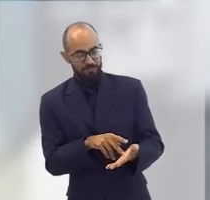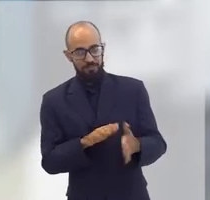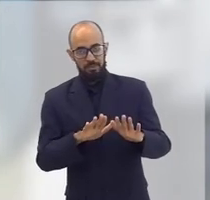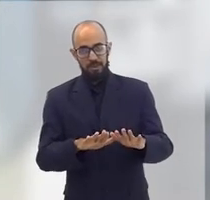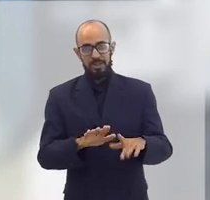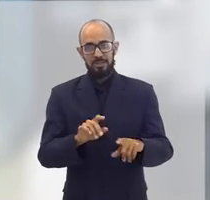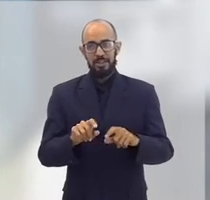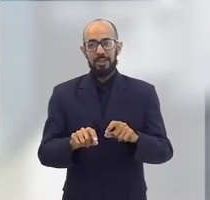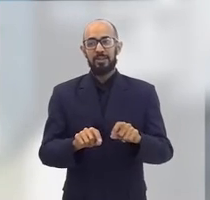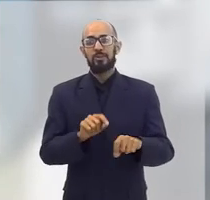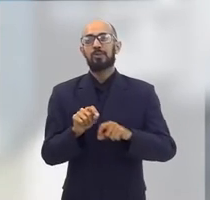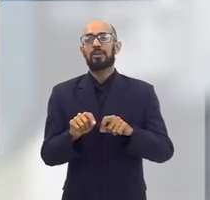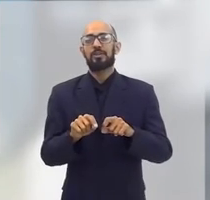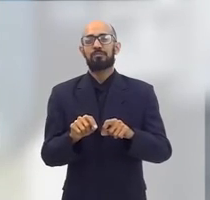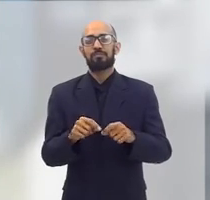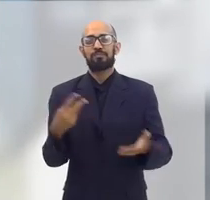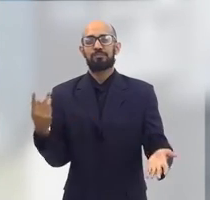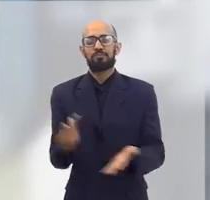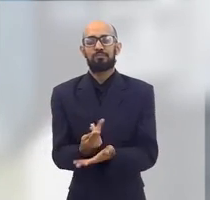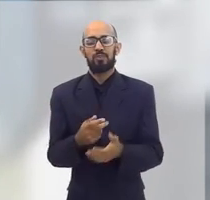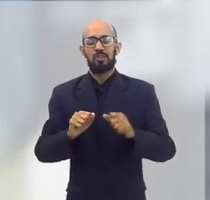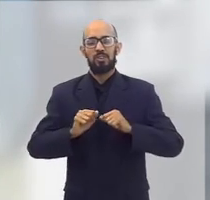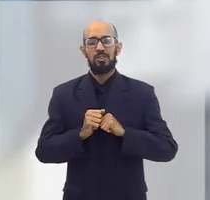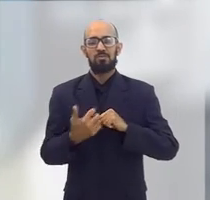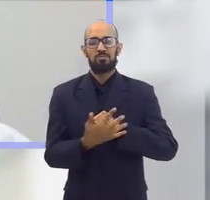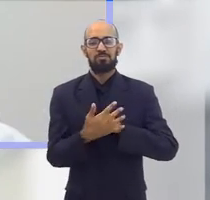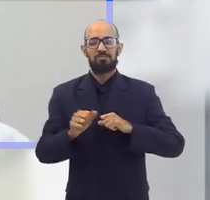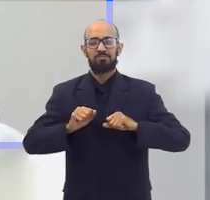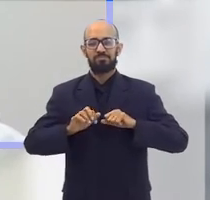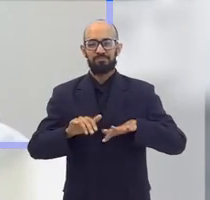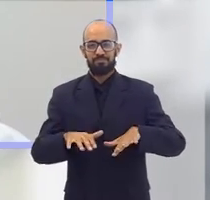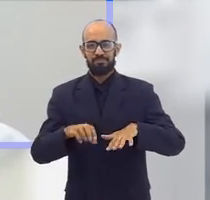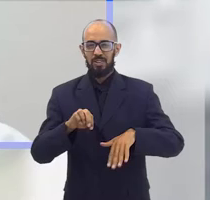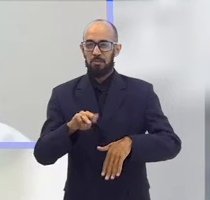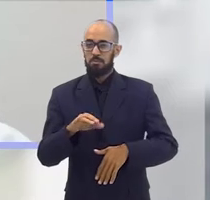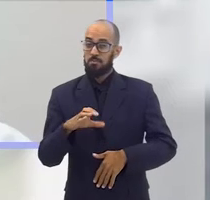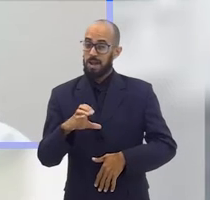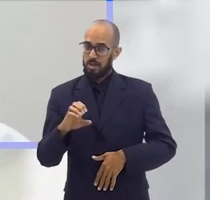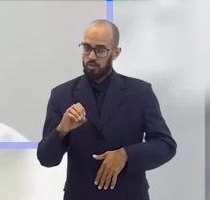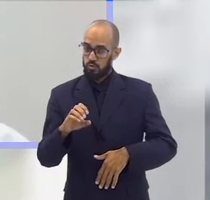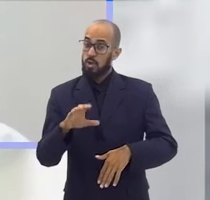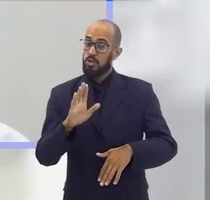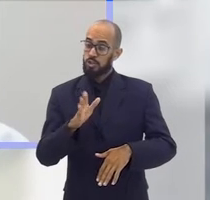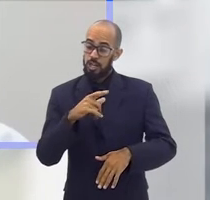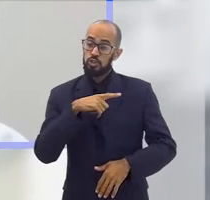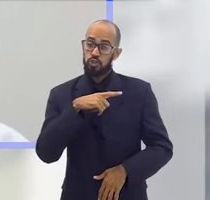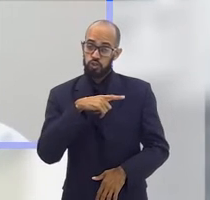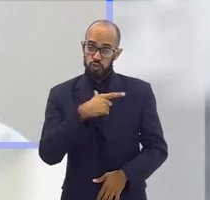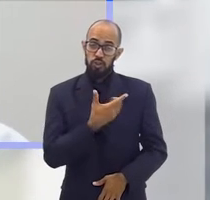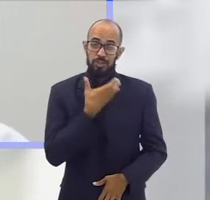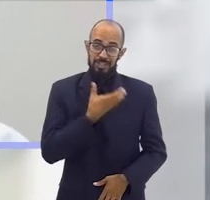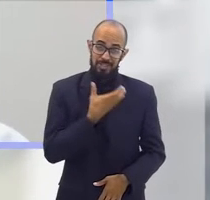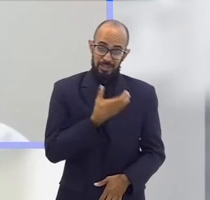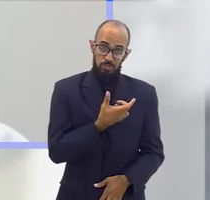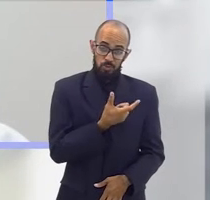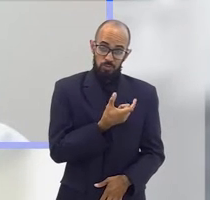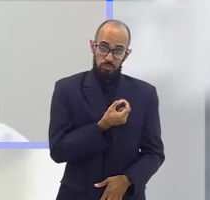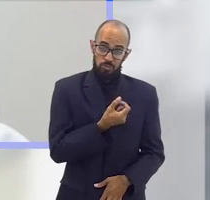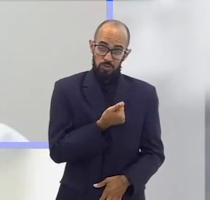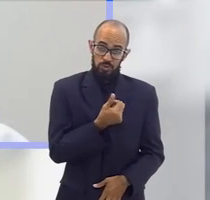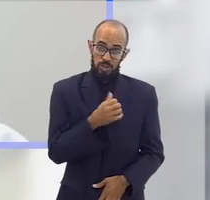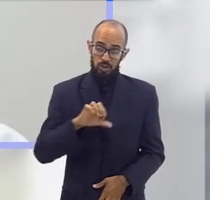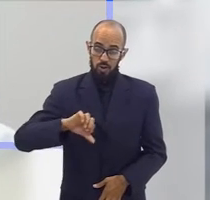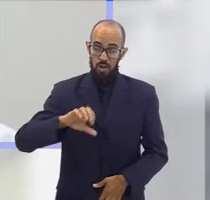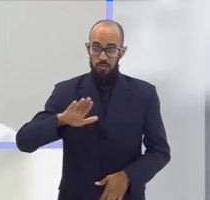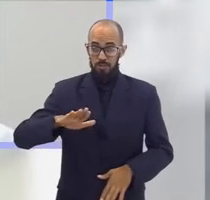fato. Aí advém a pandemia, ali em março, com seus efeitos. Quer dizer, ela já existia nesse período, né, em dezembro,